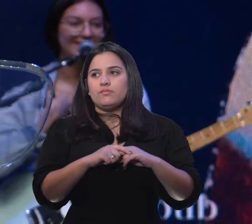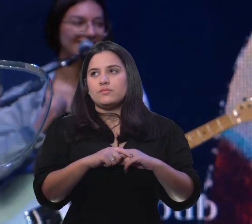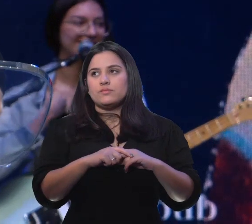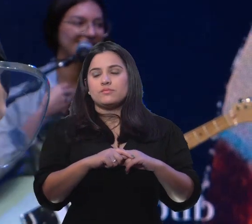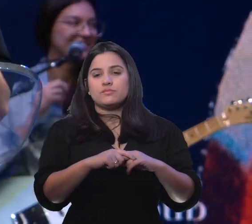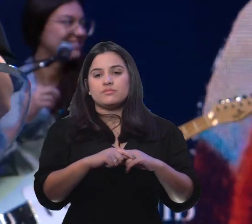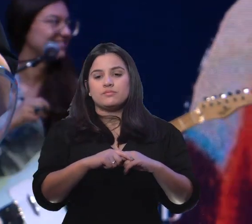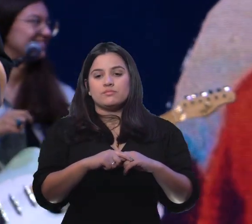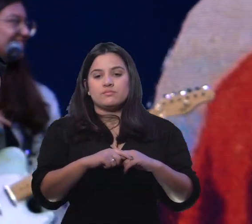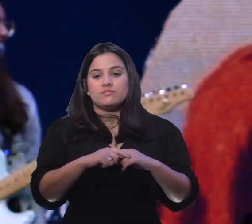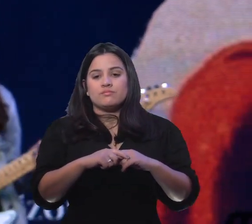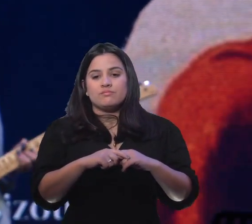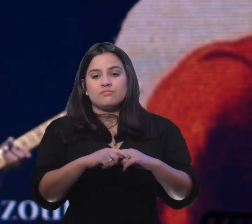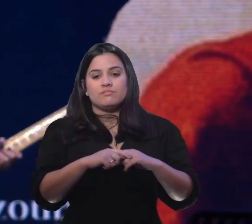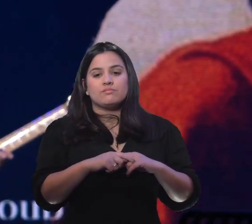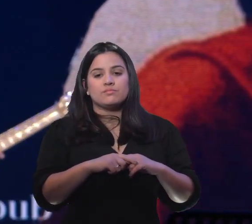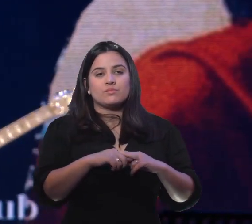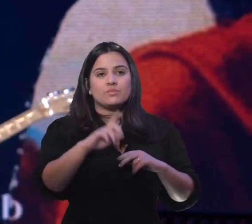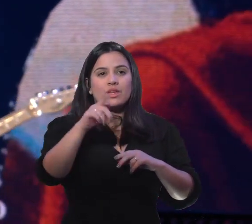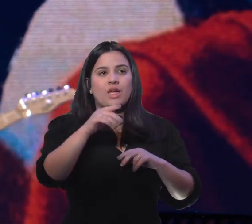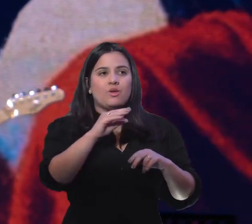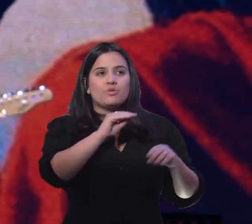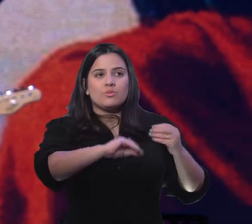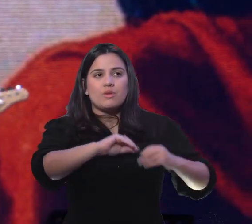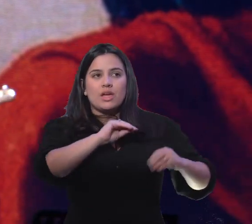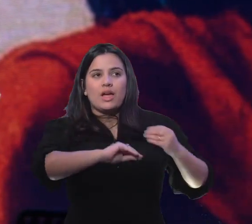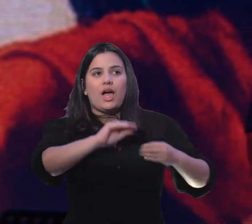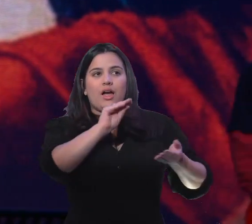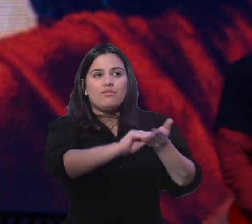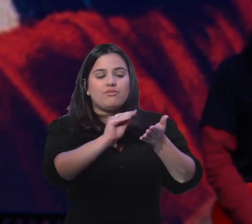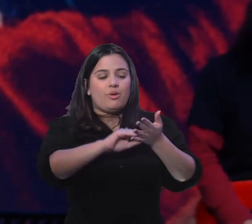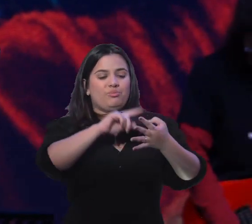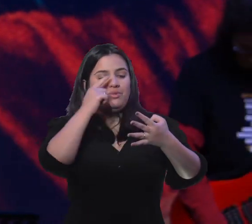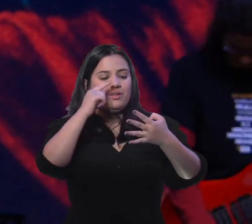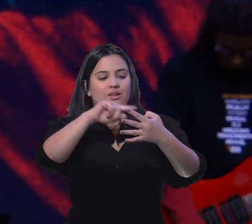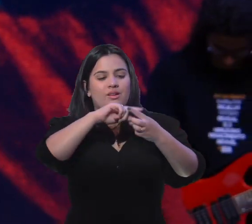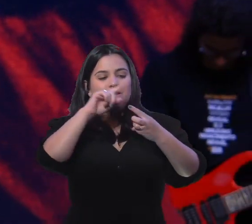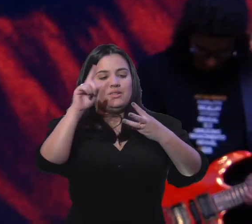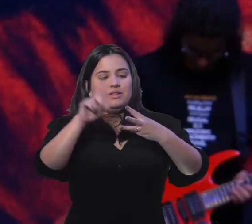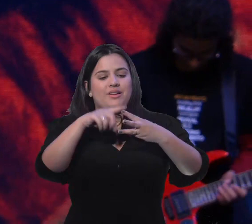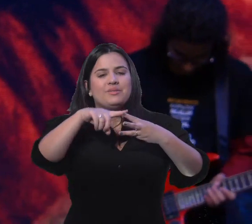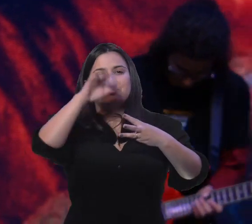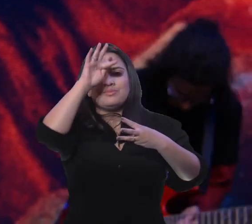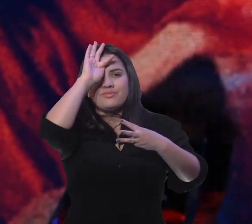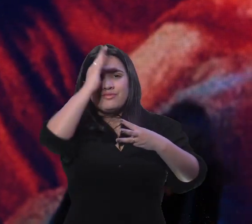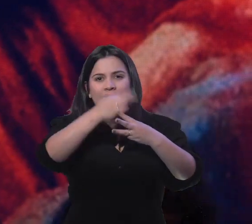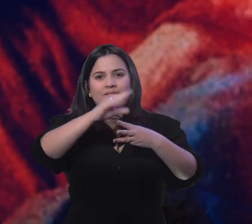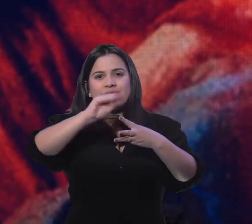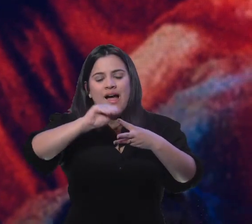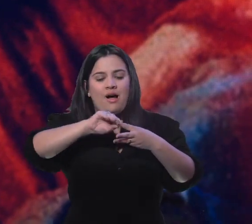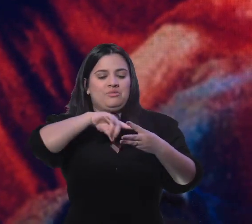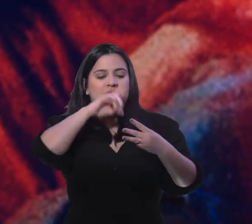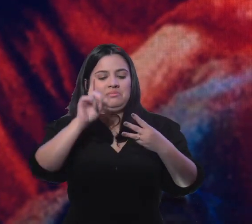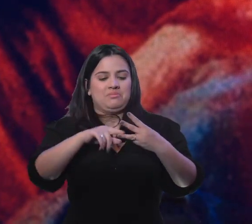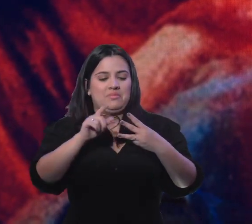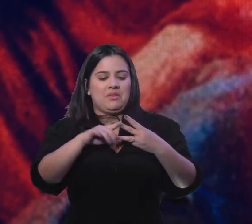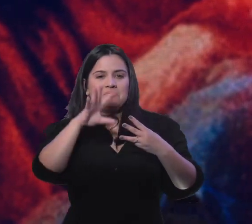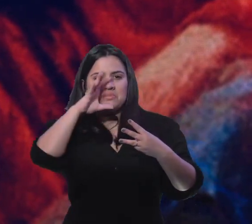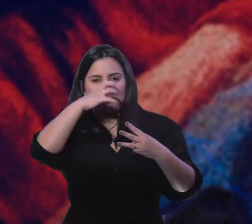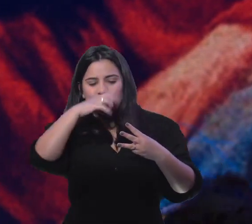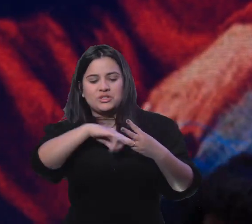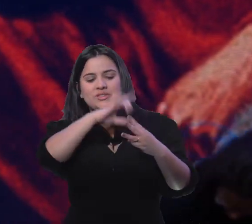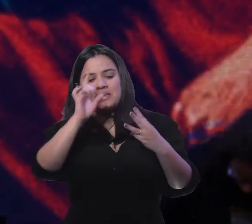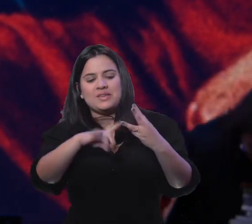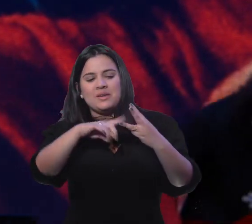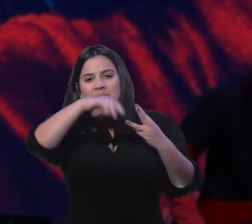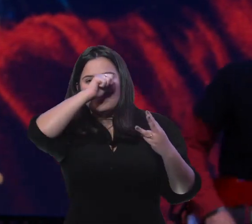É o centro de tudo isso, né? Todos esses pecados, a falta de fé, a rebeldia, a arrogância. O que a gente precisa fazer